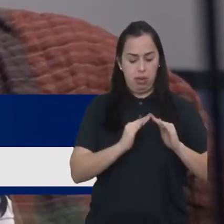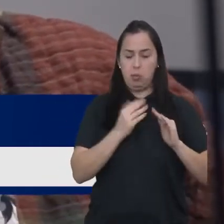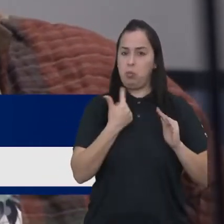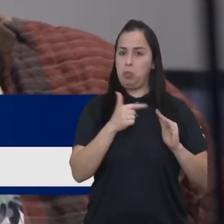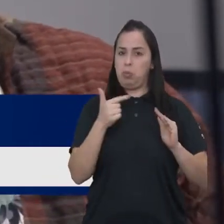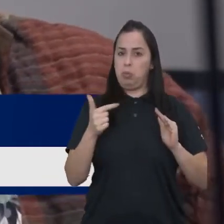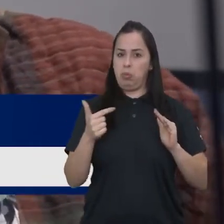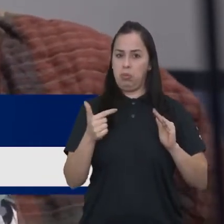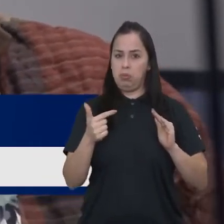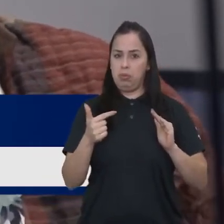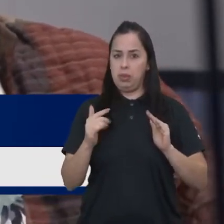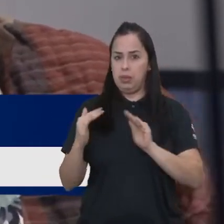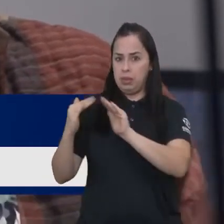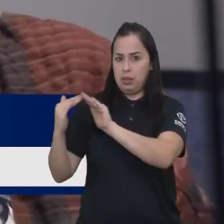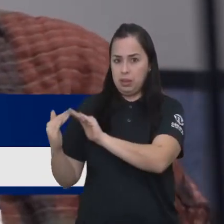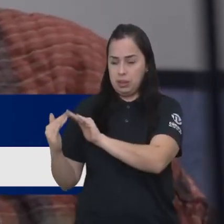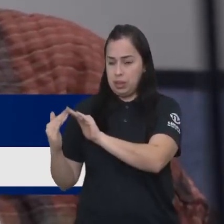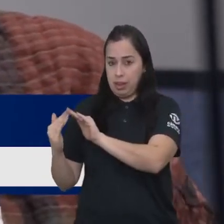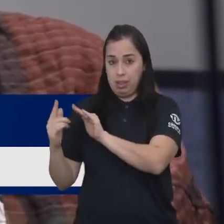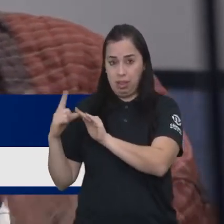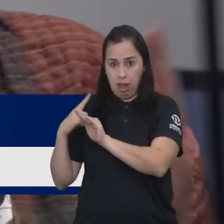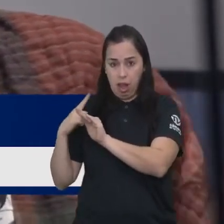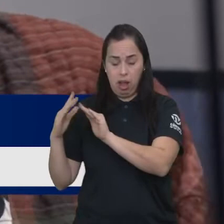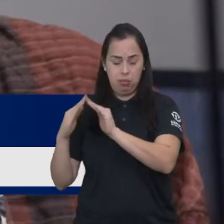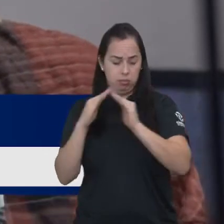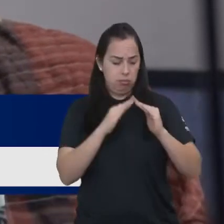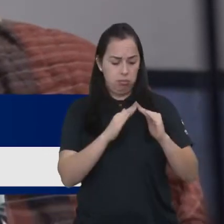tem um lado, como o senhor já citou, tem um lado que tem esgoto, outro não,